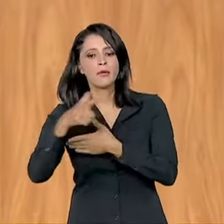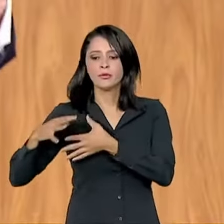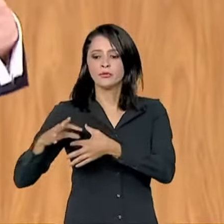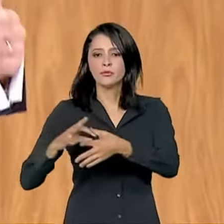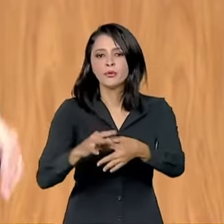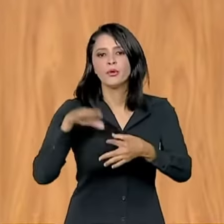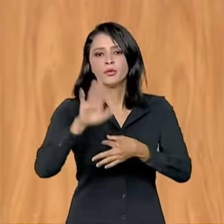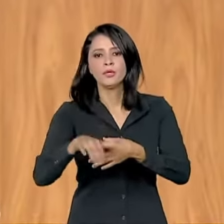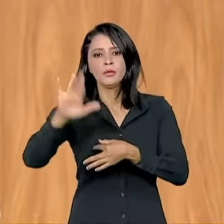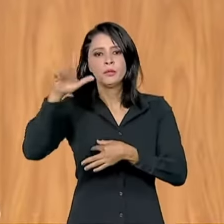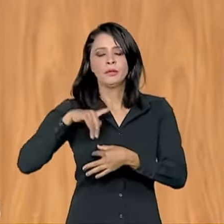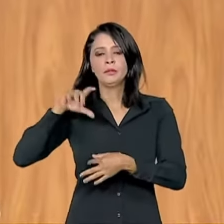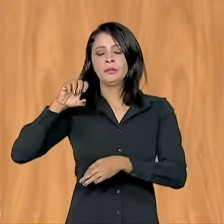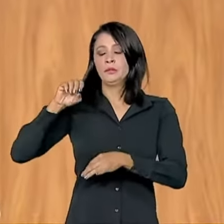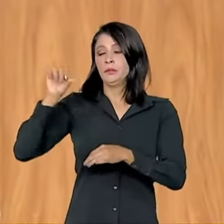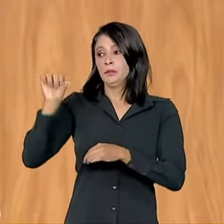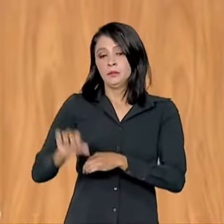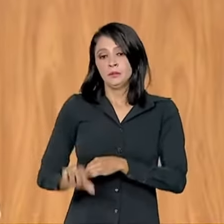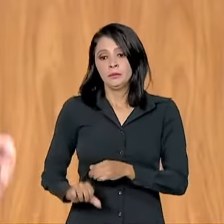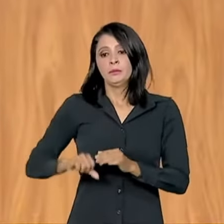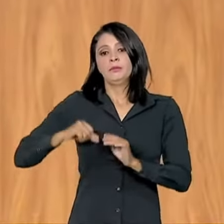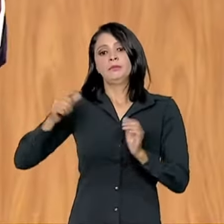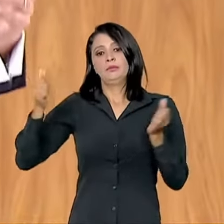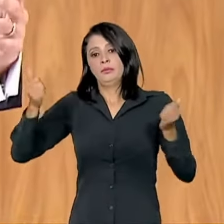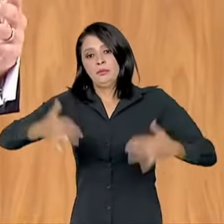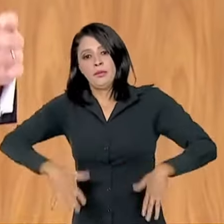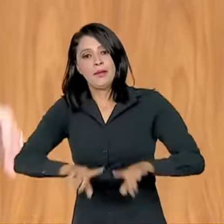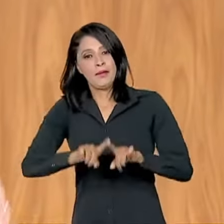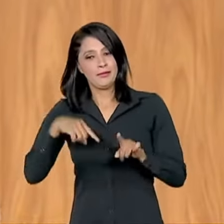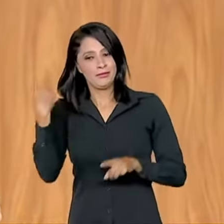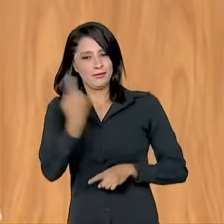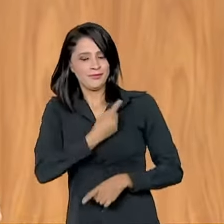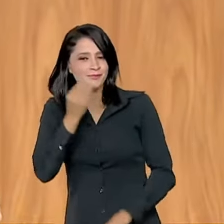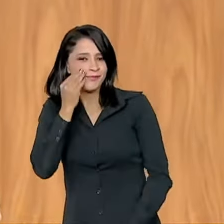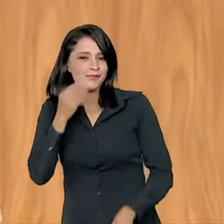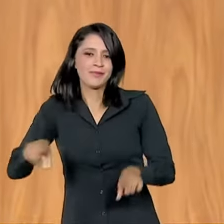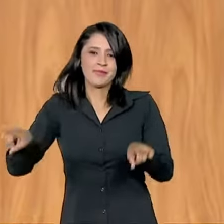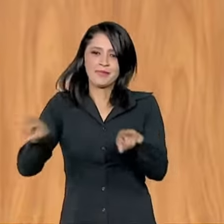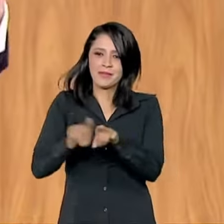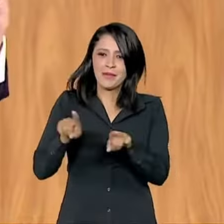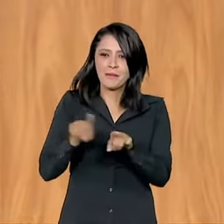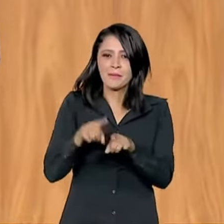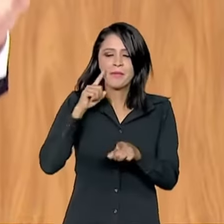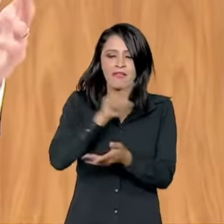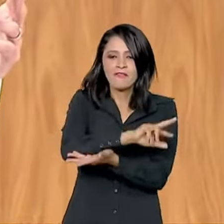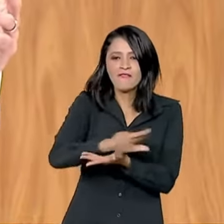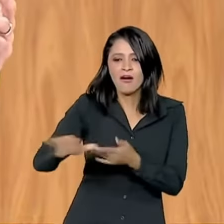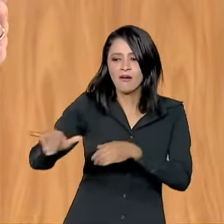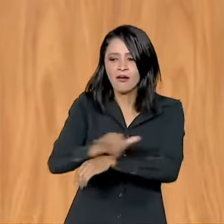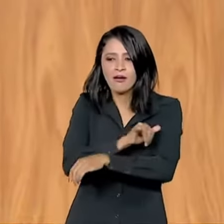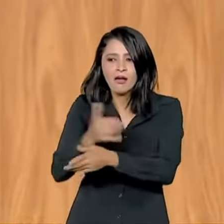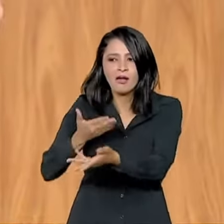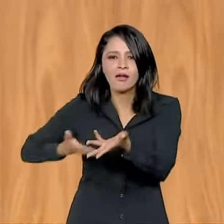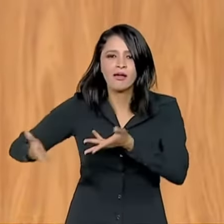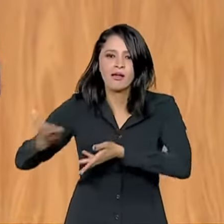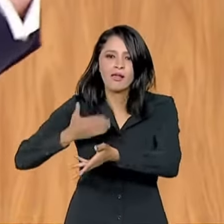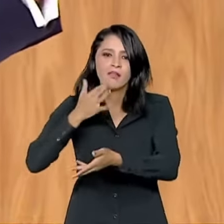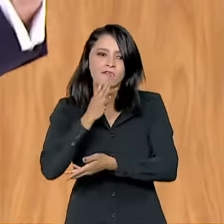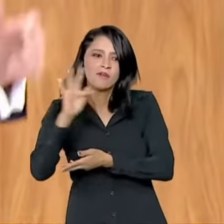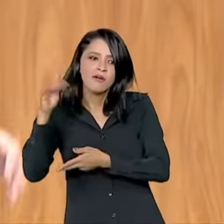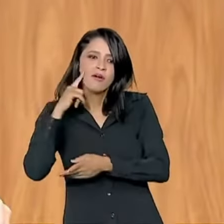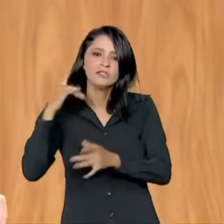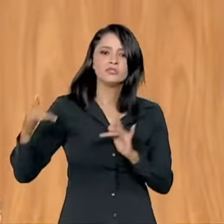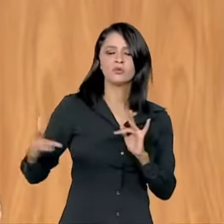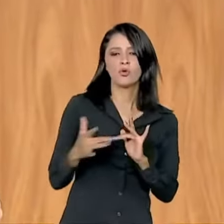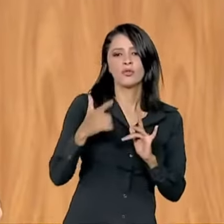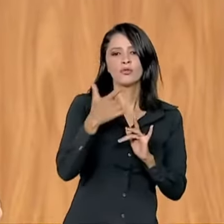ainda muito mais degradado. Nós tentamos também lançar várias mediações na França, em contato